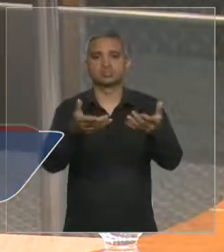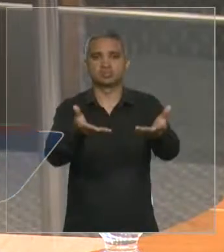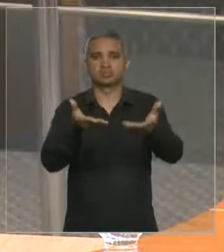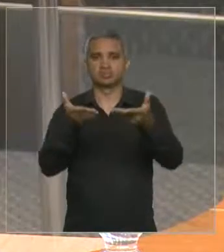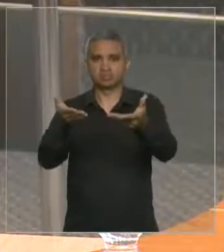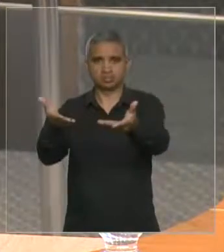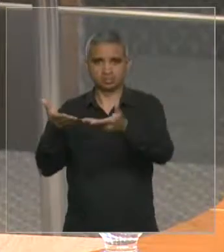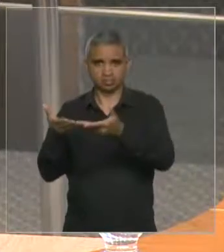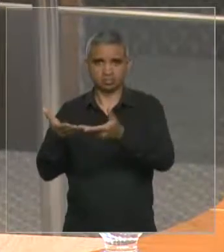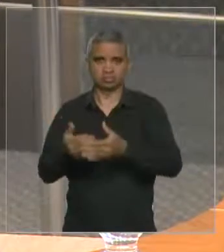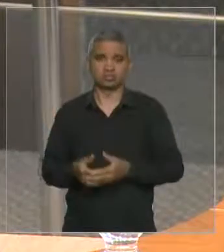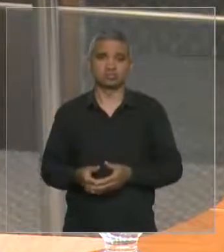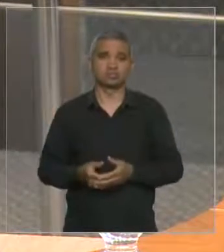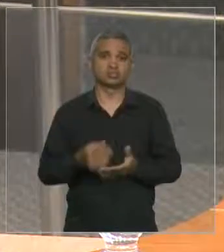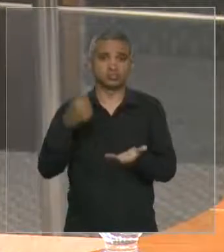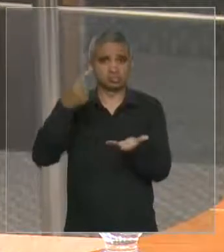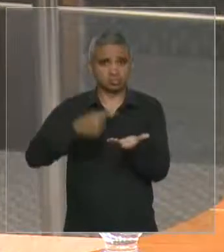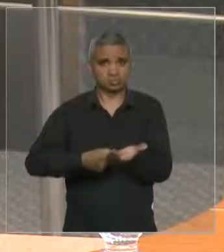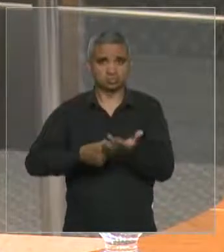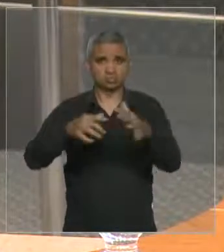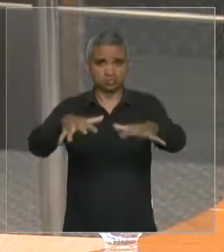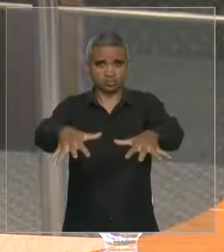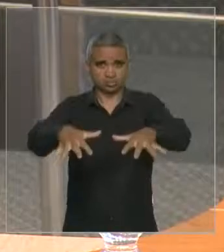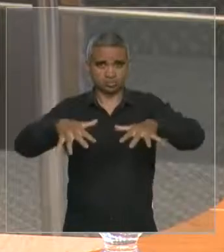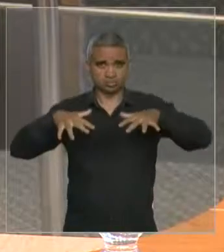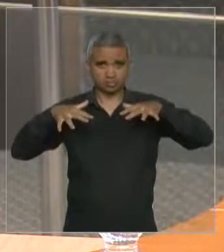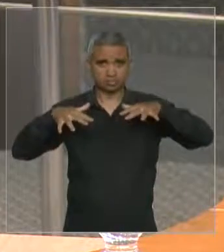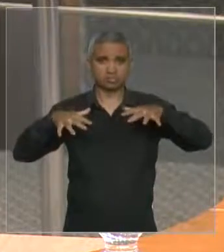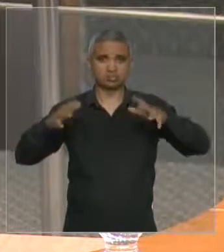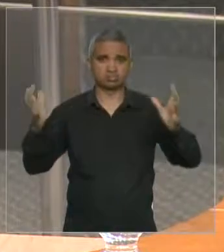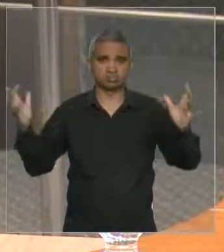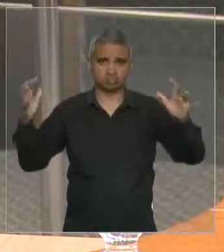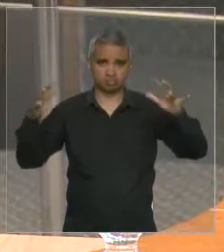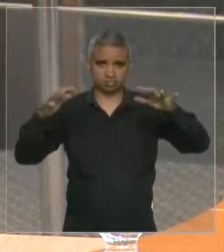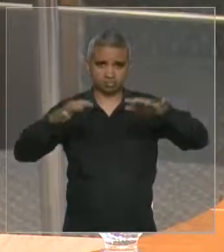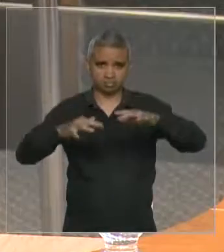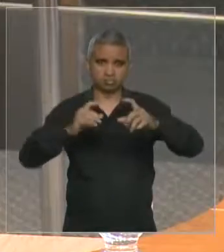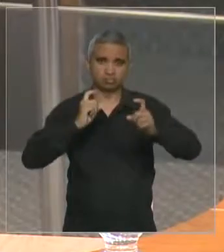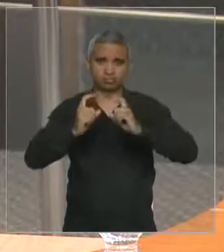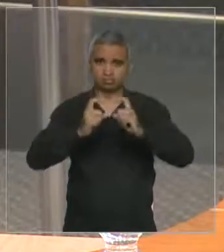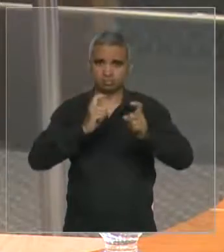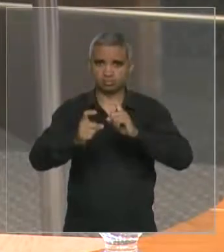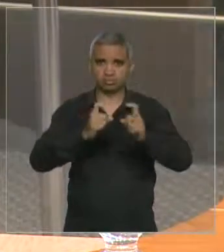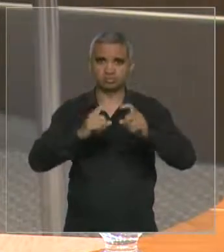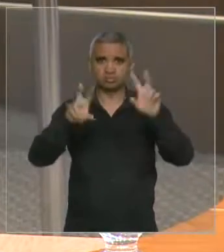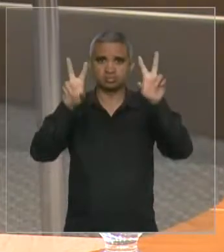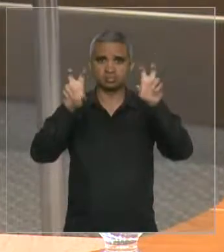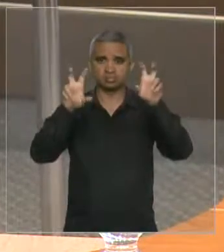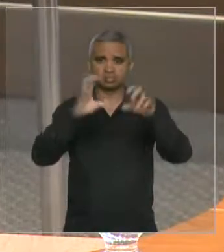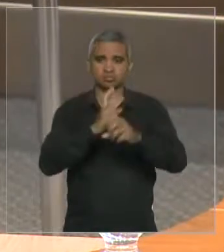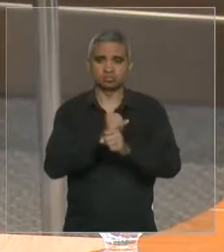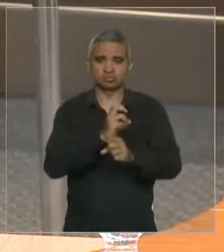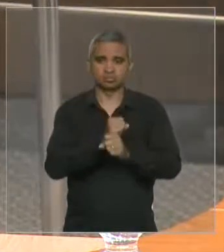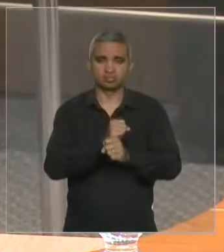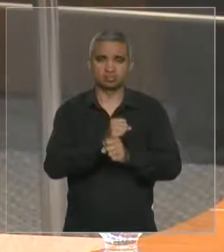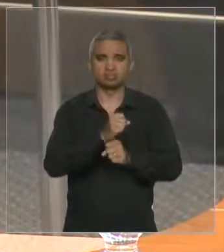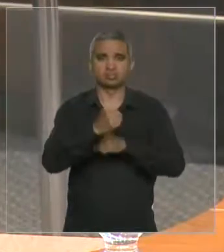um convite para uma audiência pública que vai tratar sobre o orçamento participativo de